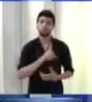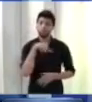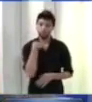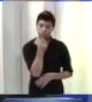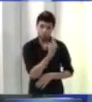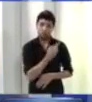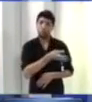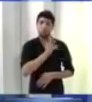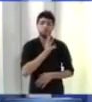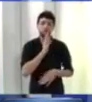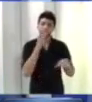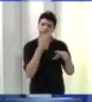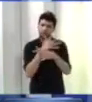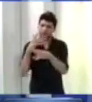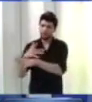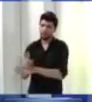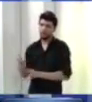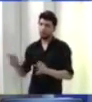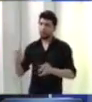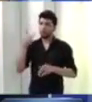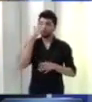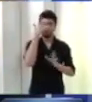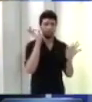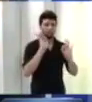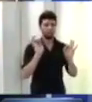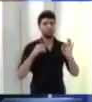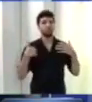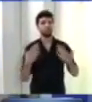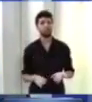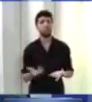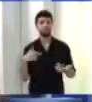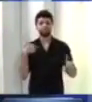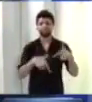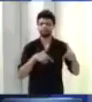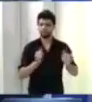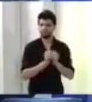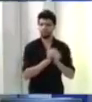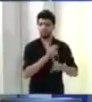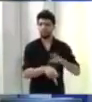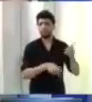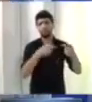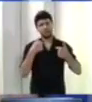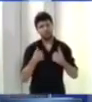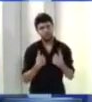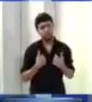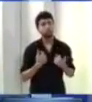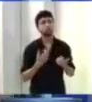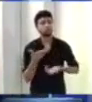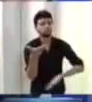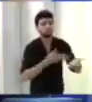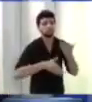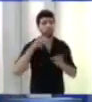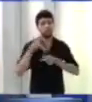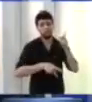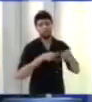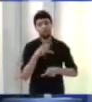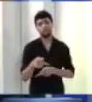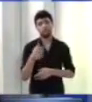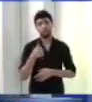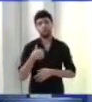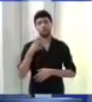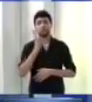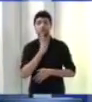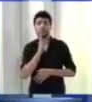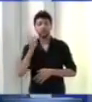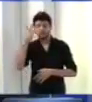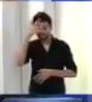Nós conhecemos cidade como ninguém. Nós trabalhamos com o povo. Eu mexo é com o povo. Trabalho é com o povo. Eu sei o que é